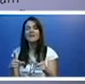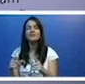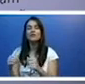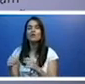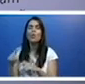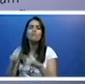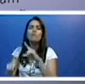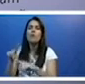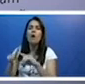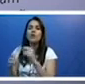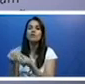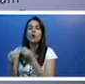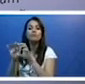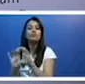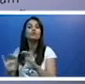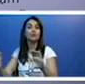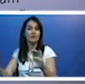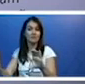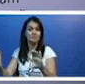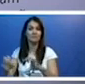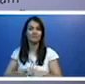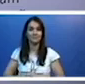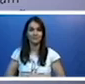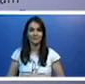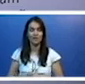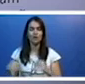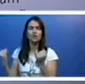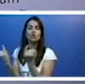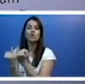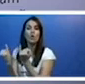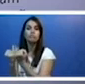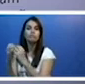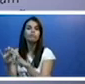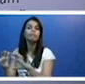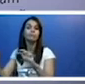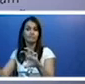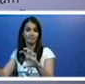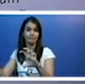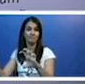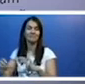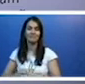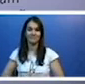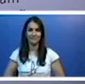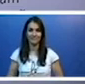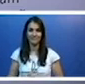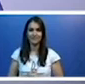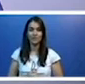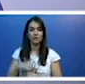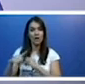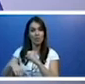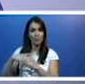conhecido como dissociação iônica. O processo físico é simplesmente a separação dos